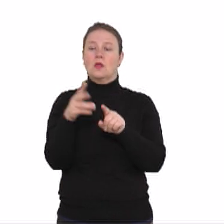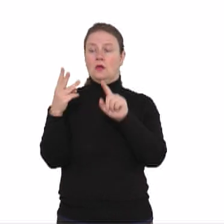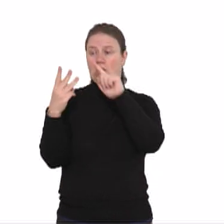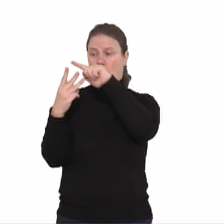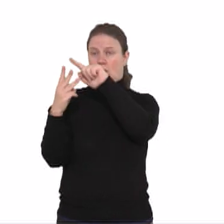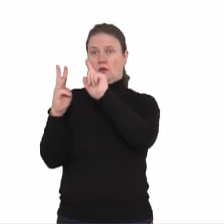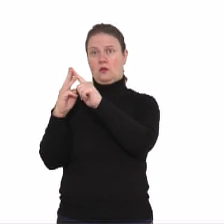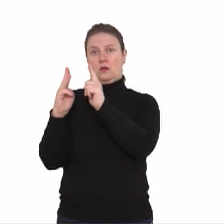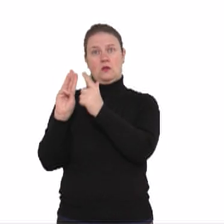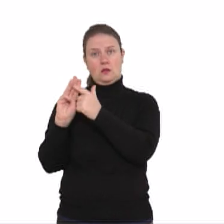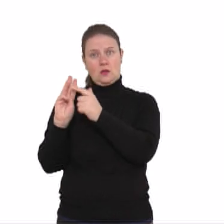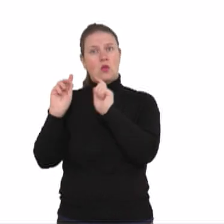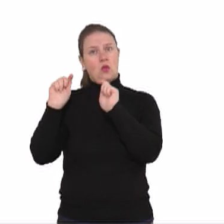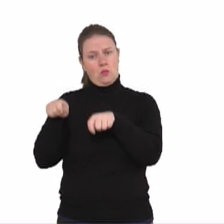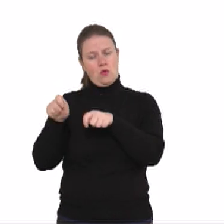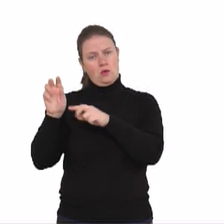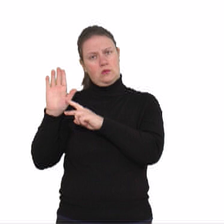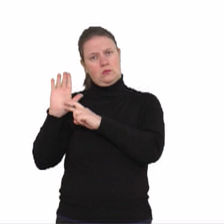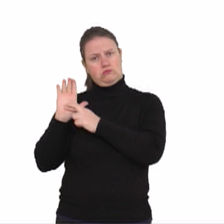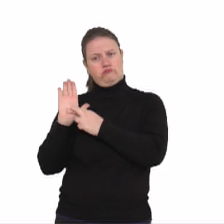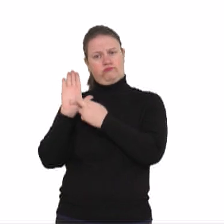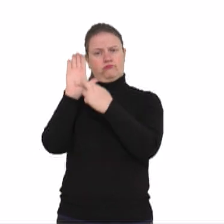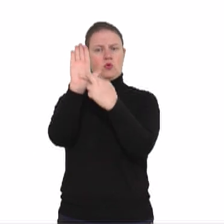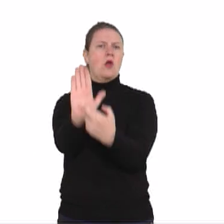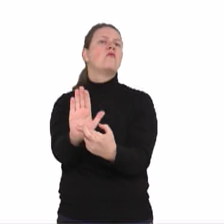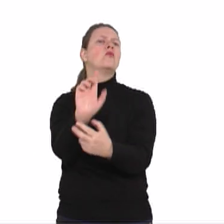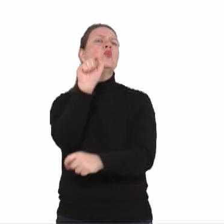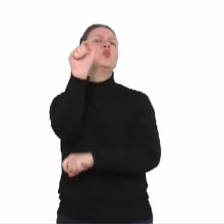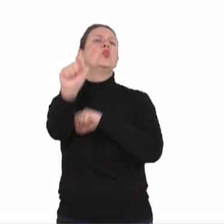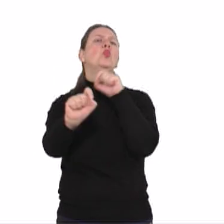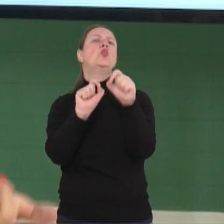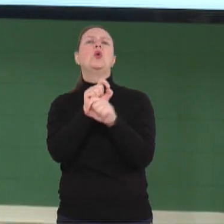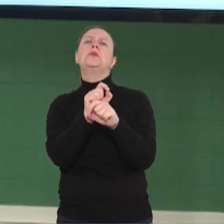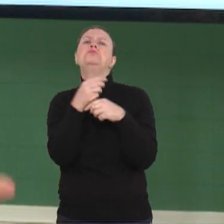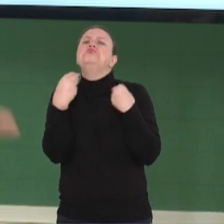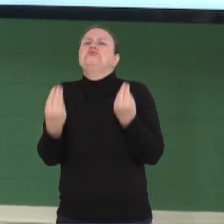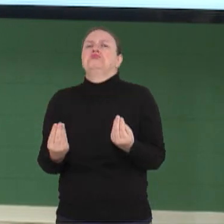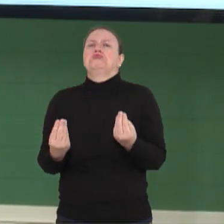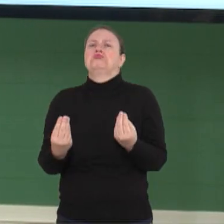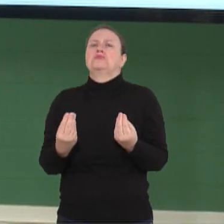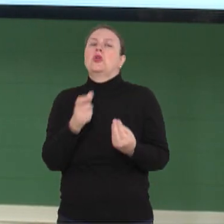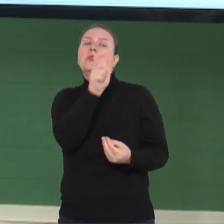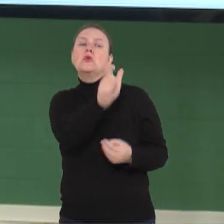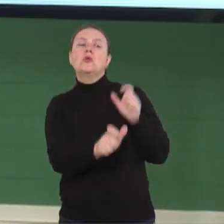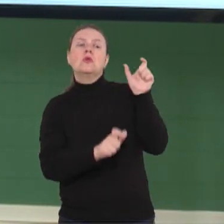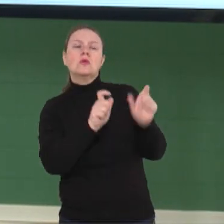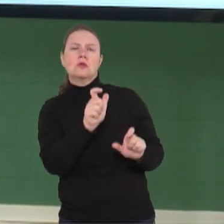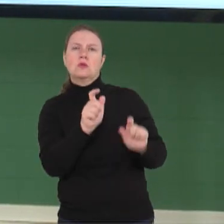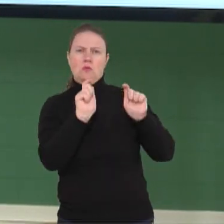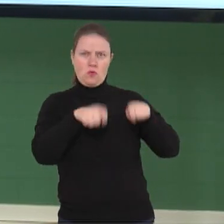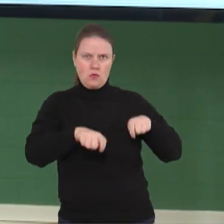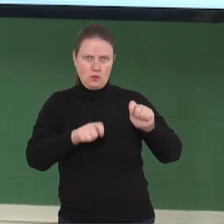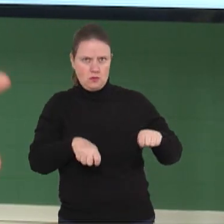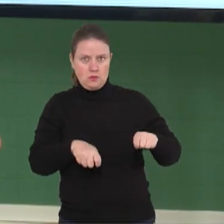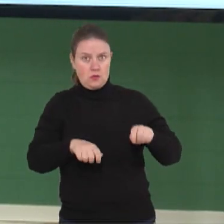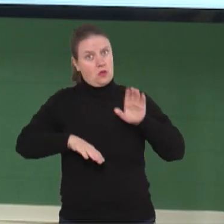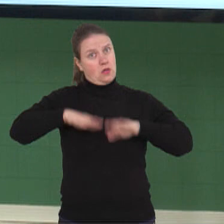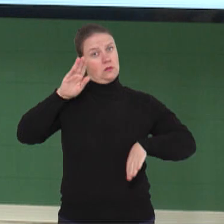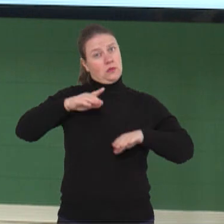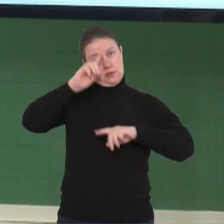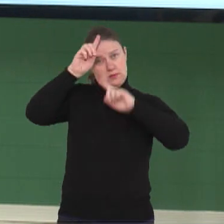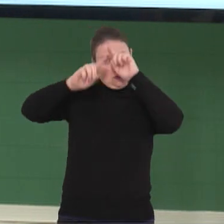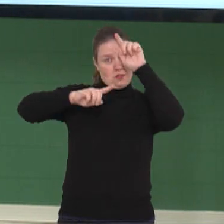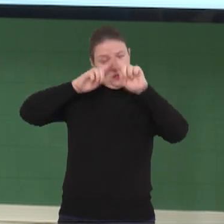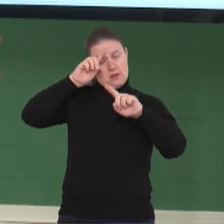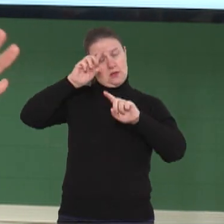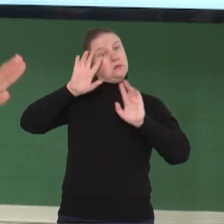protagonistas podem ser referência para quem? Para quem elas podem ser referência? A gente fala um pouquinho disso, mas talvez você tenha outras ideias